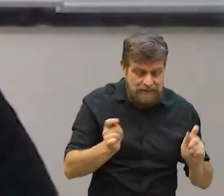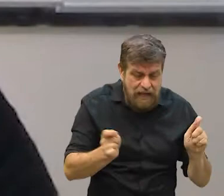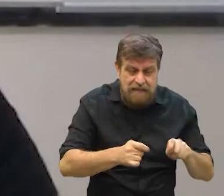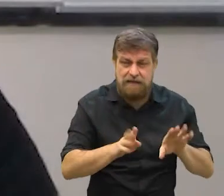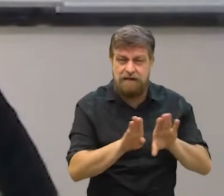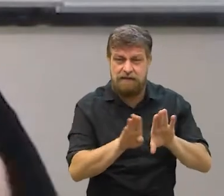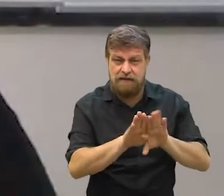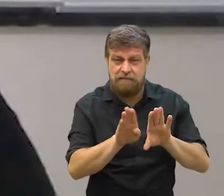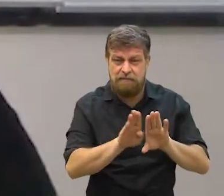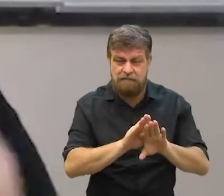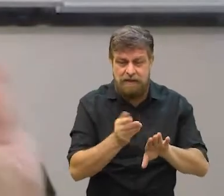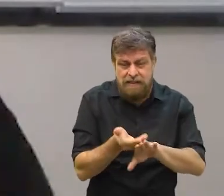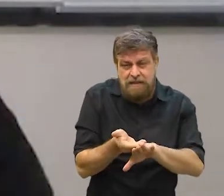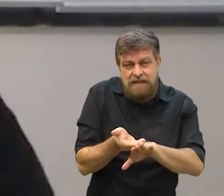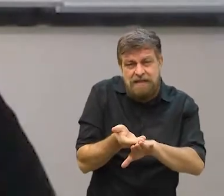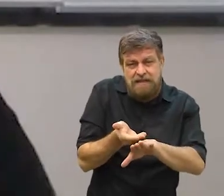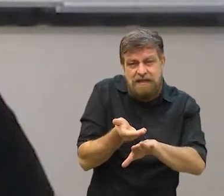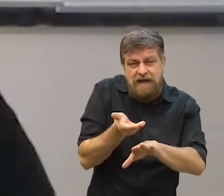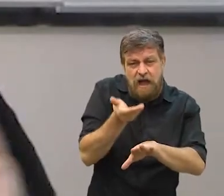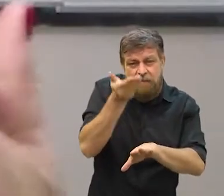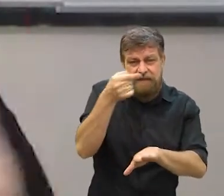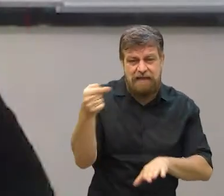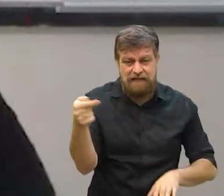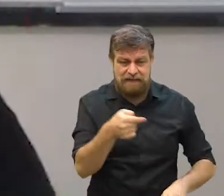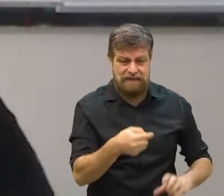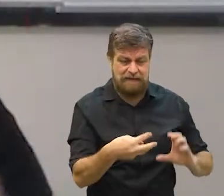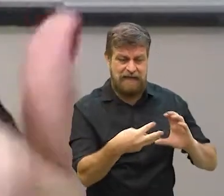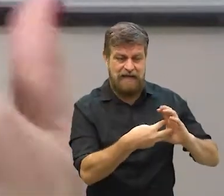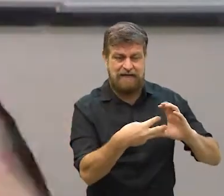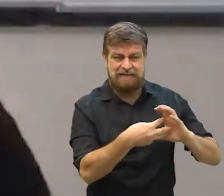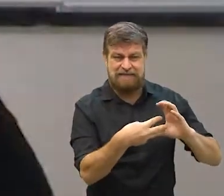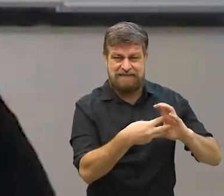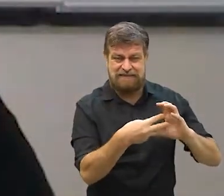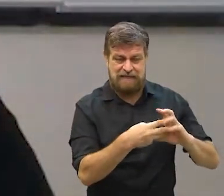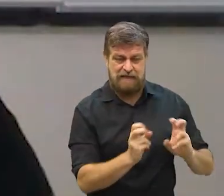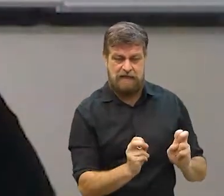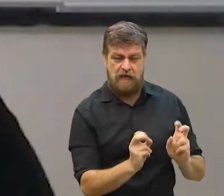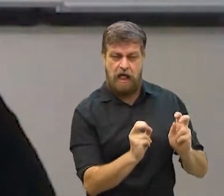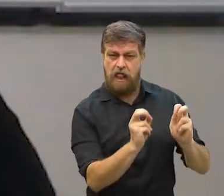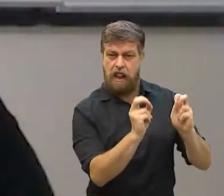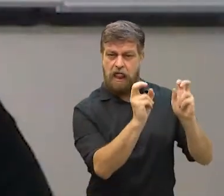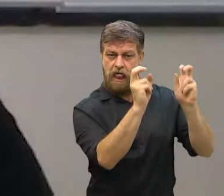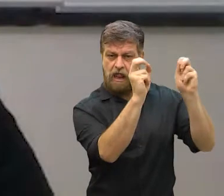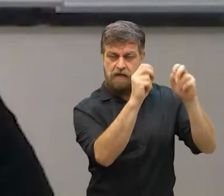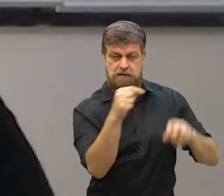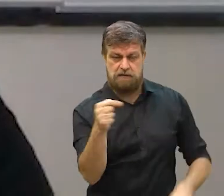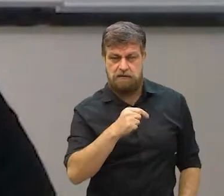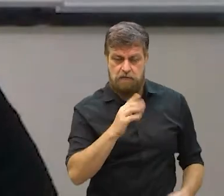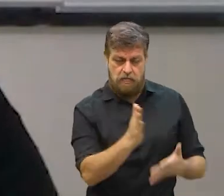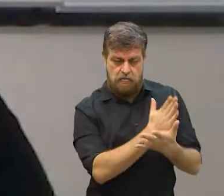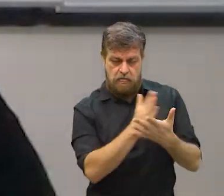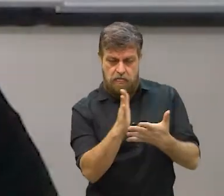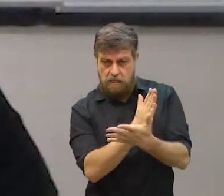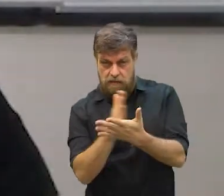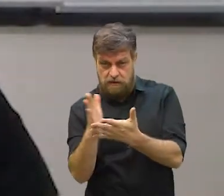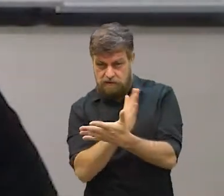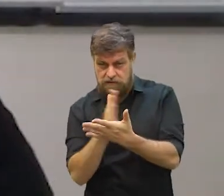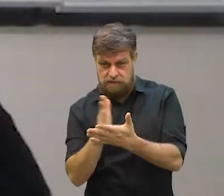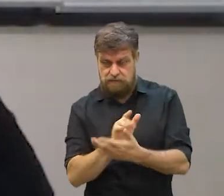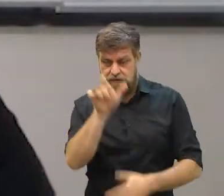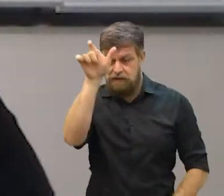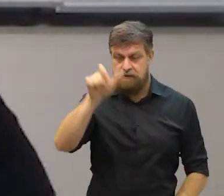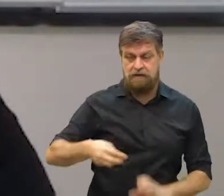consegue aumentar a morte das células oncológicas seletivamente, sem